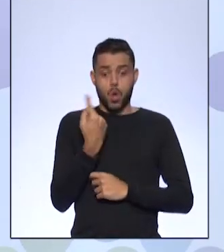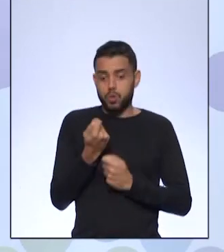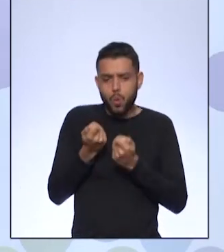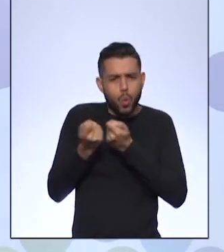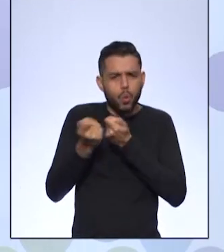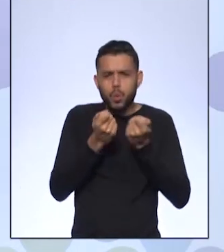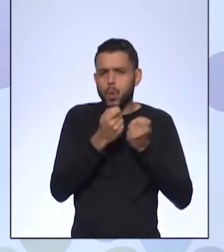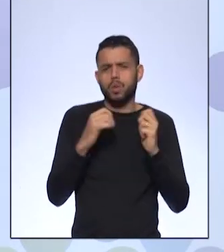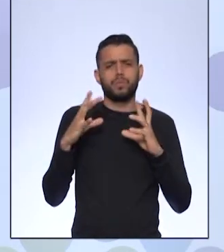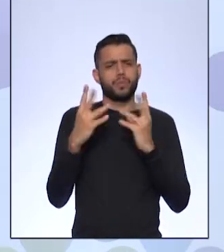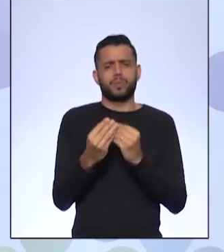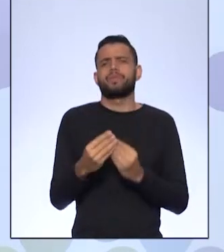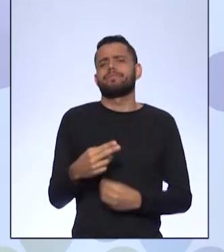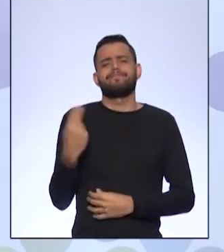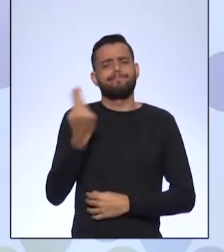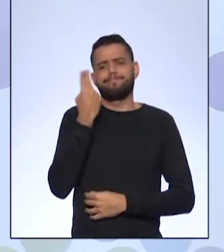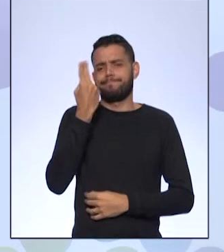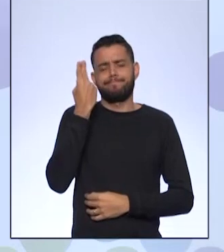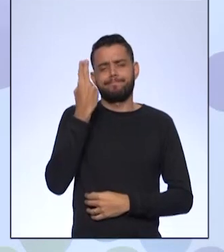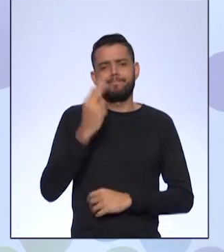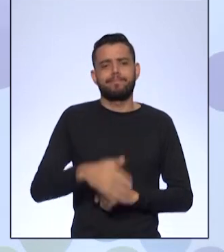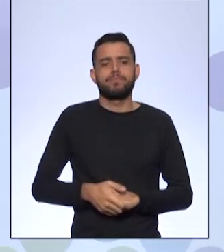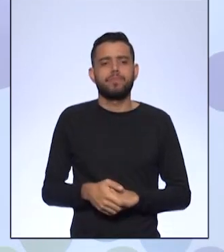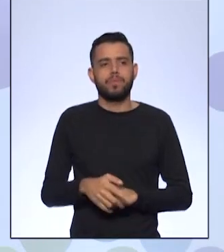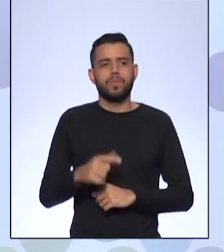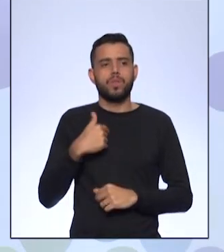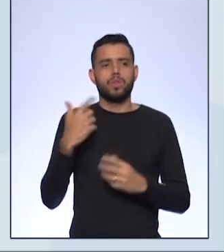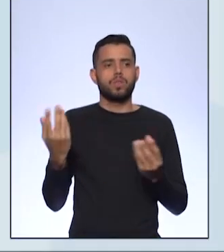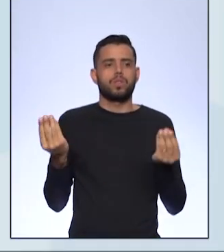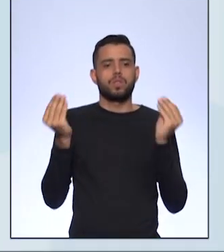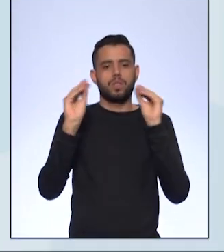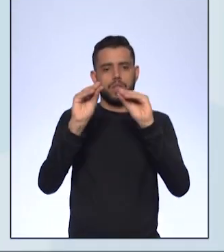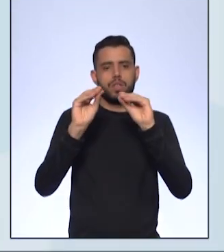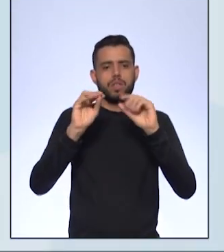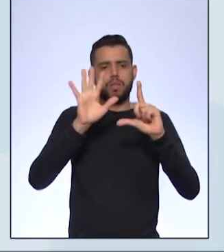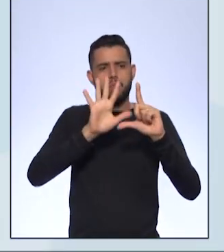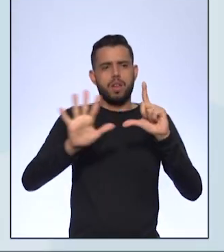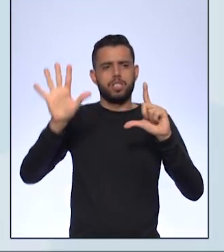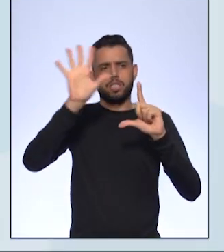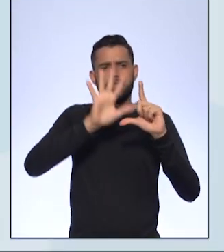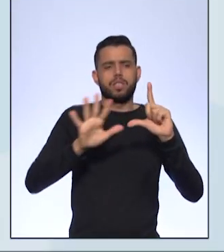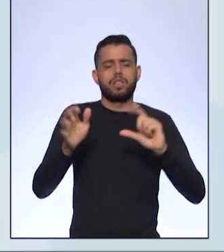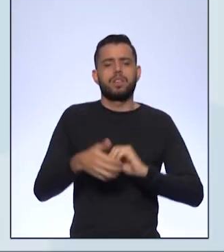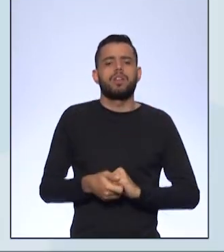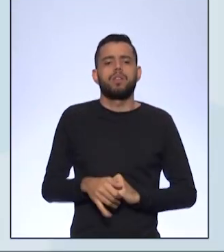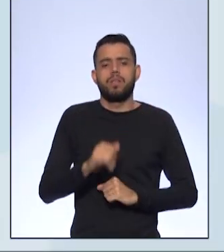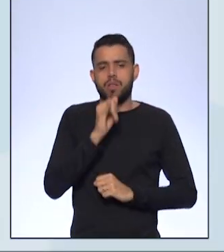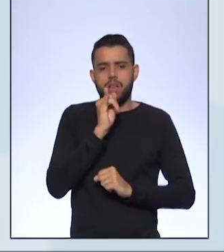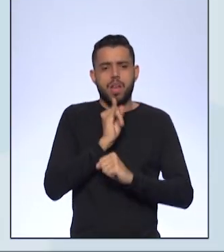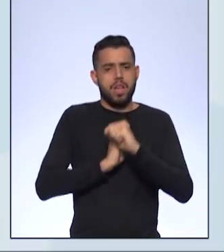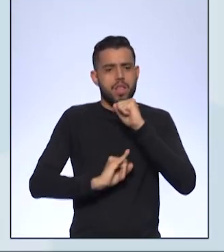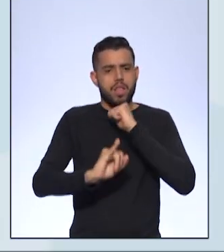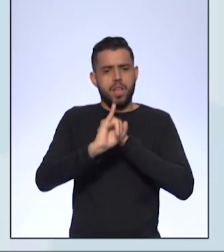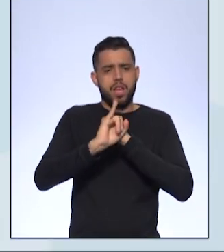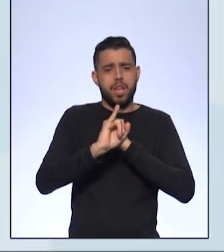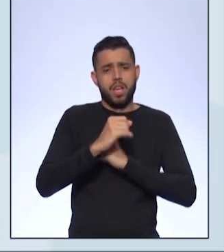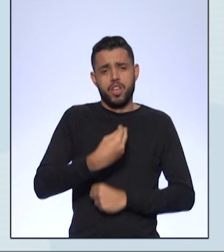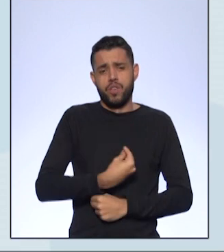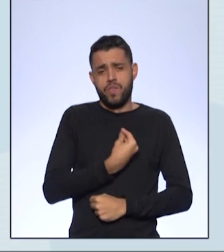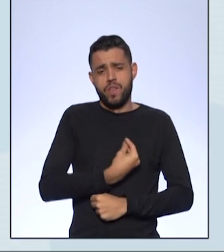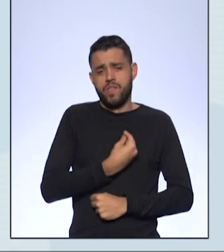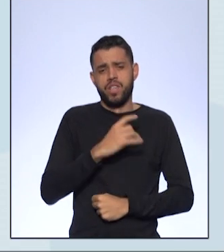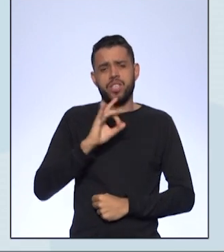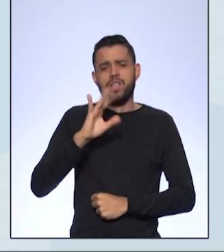gente usa, né? Eu até coloquei essa imagem aí para vocês, vai aparecer aí na tela, que é justamente isso. A internet, a gente vive nessa